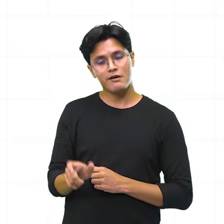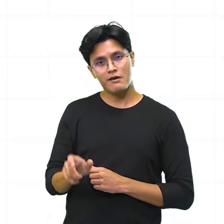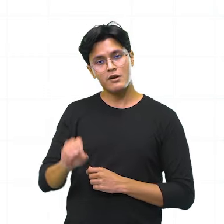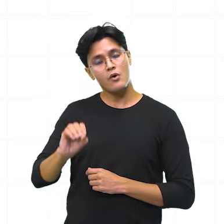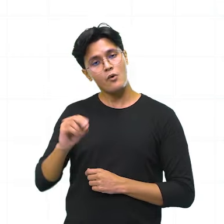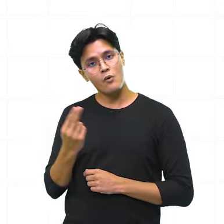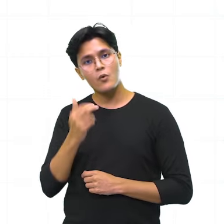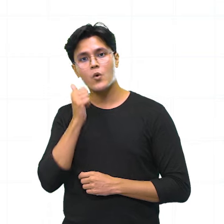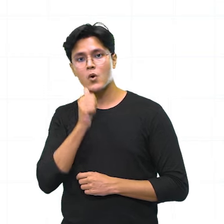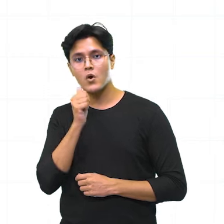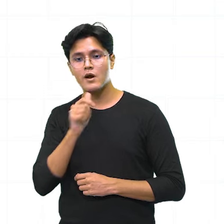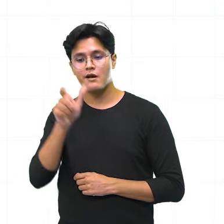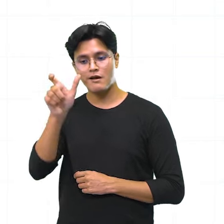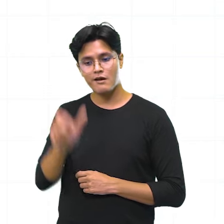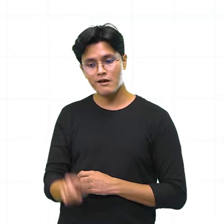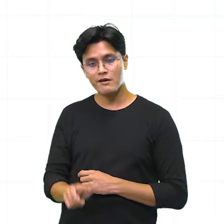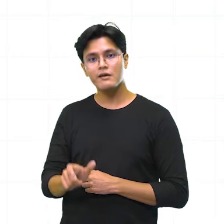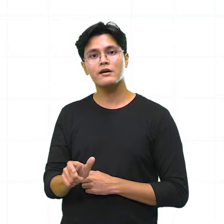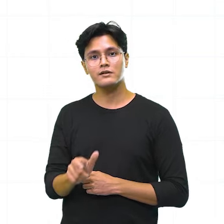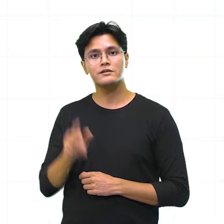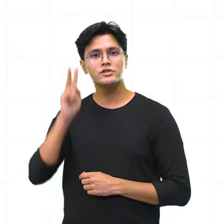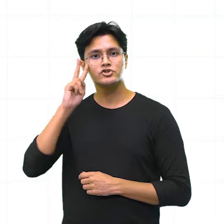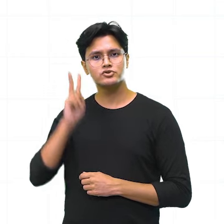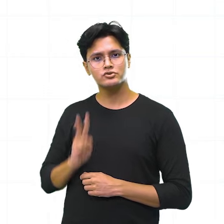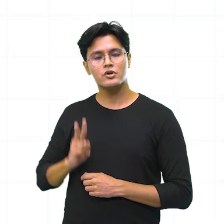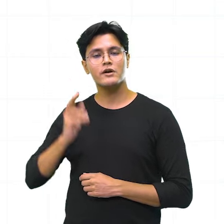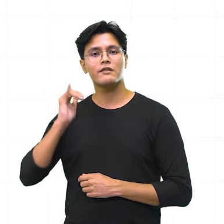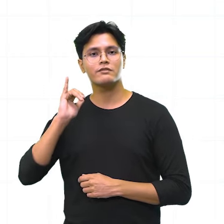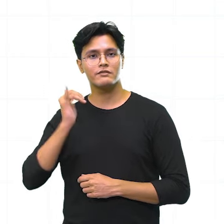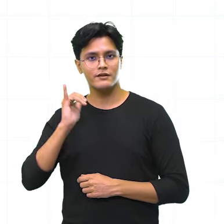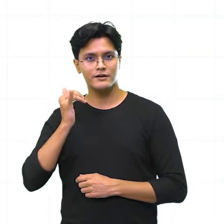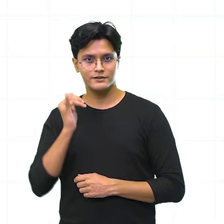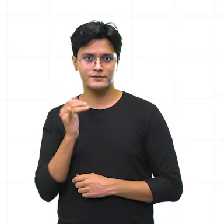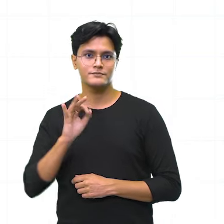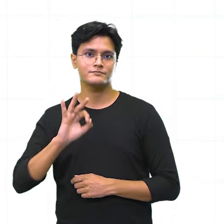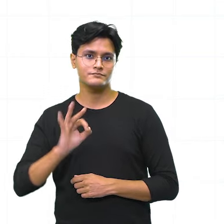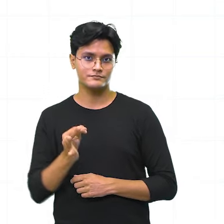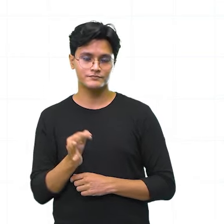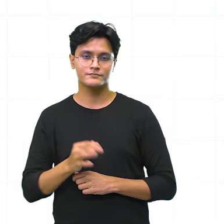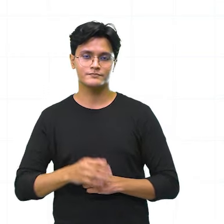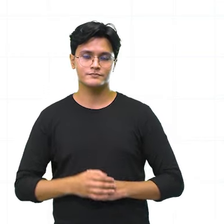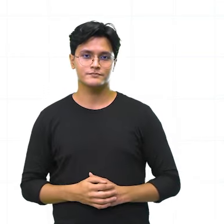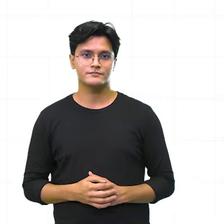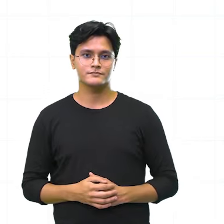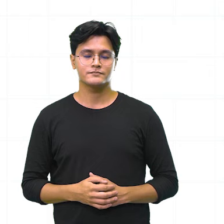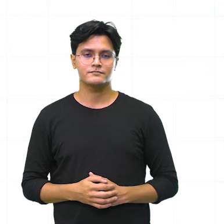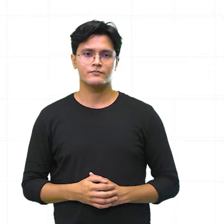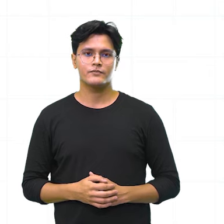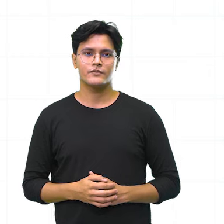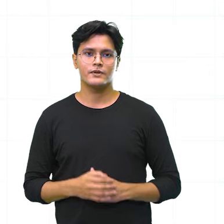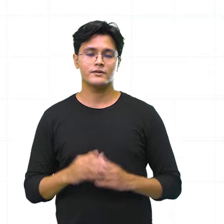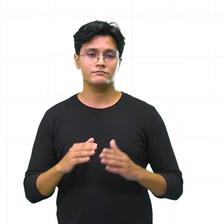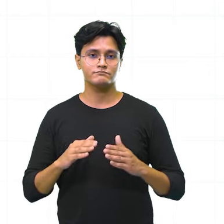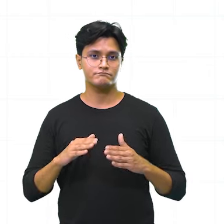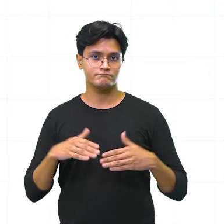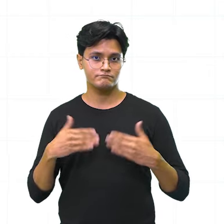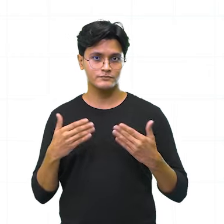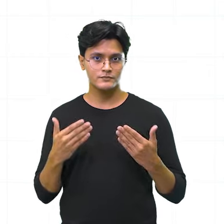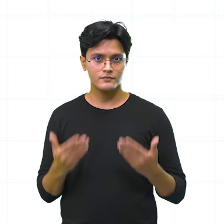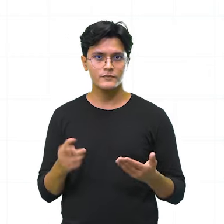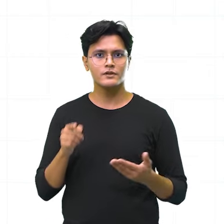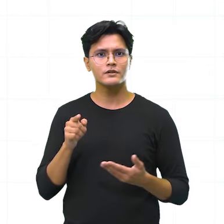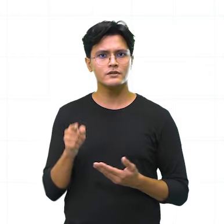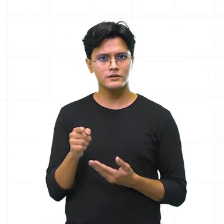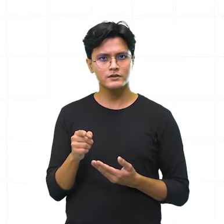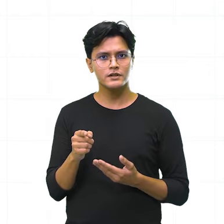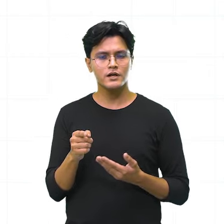conta uma história, né? Que vai contar, então, uma narrativa para a gente. Portanto, não